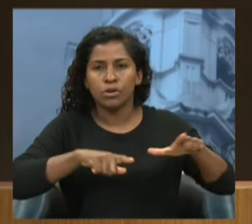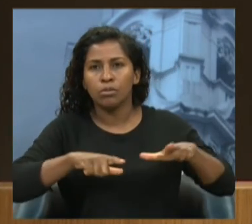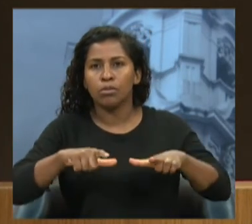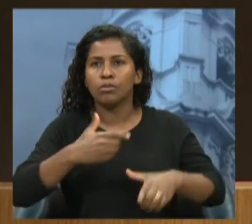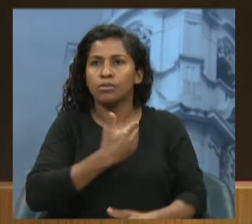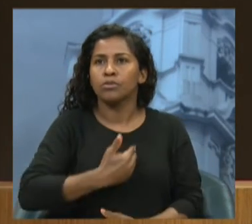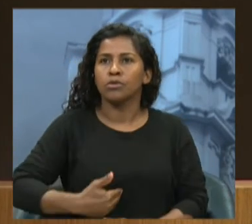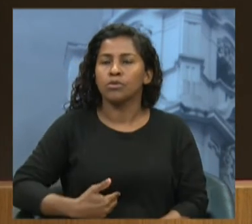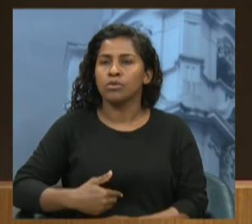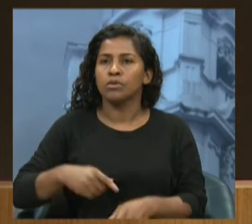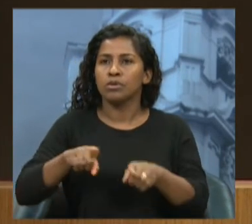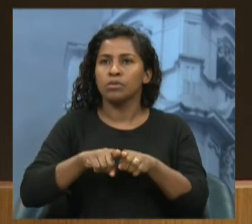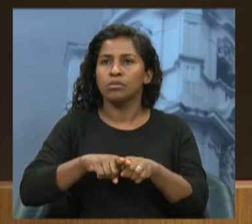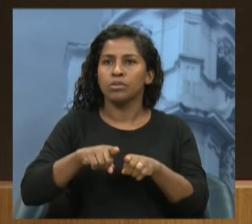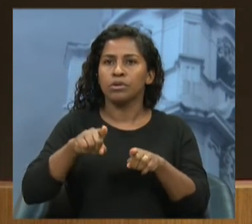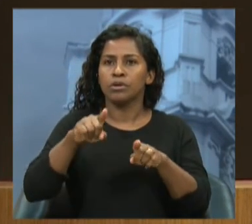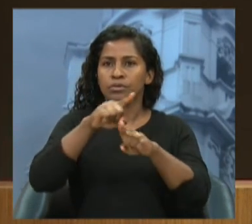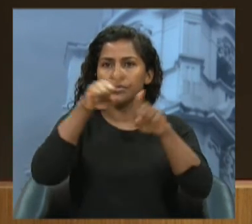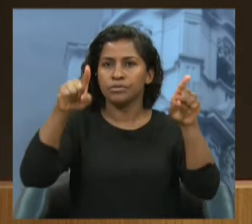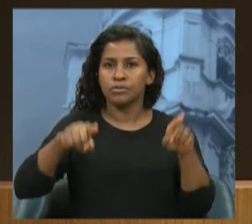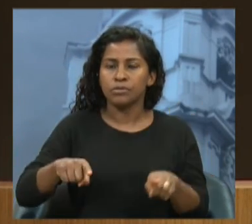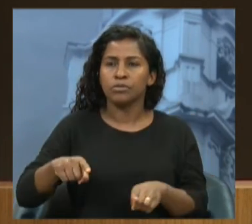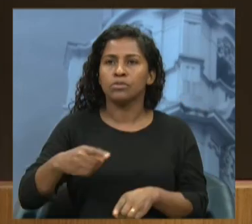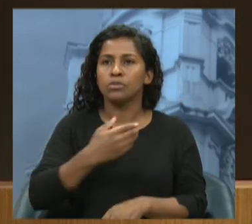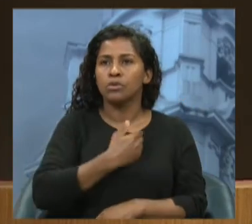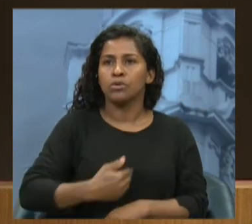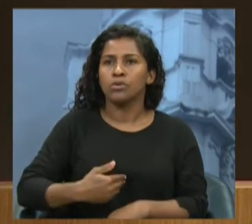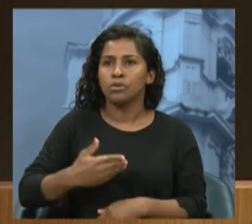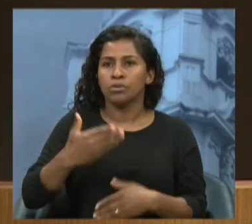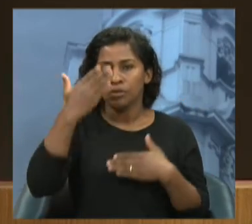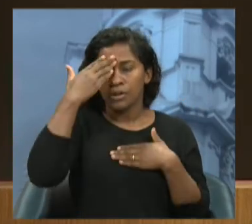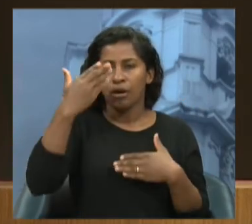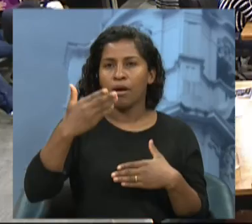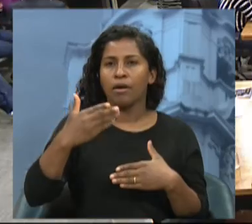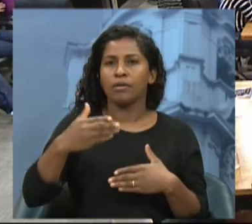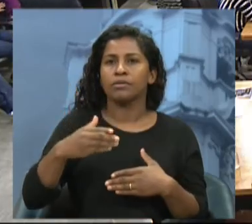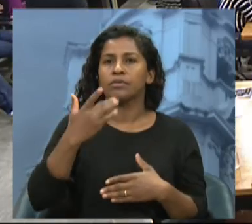com os servidores públicos dessa cidade. Muito obrigado, boa tarde a todos e todas.